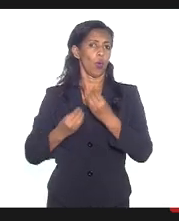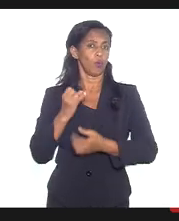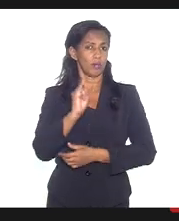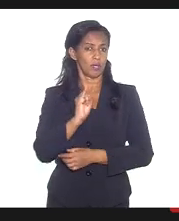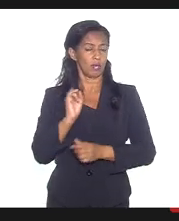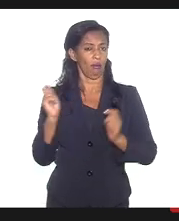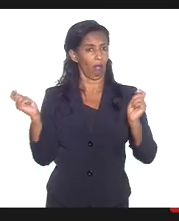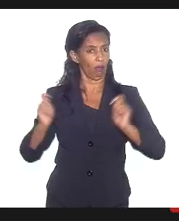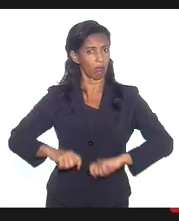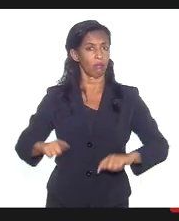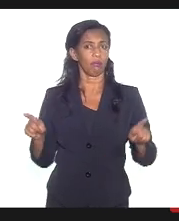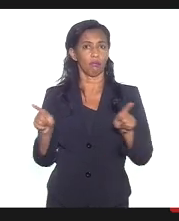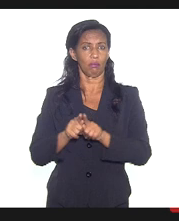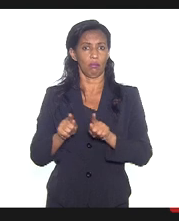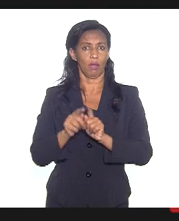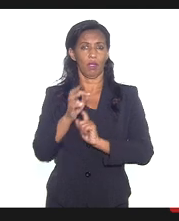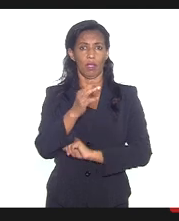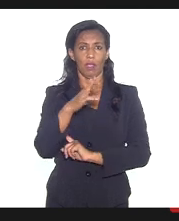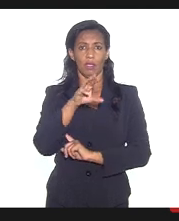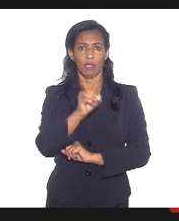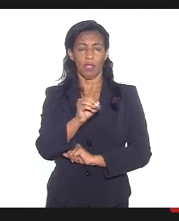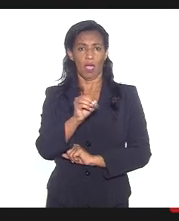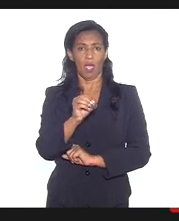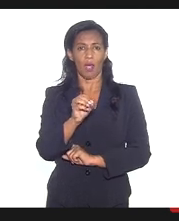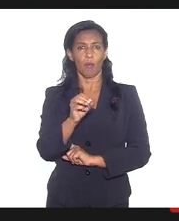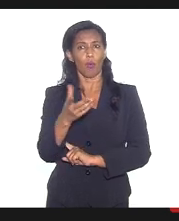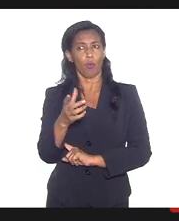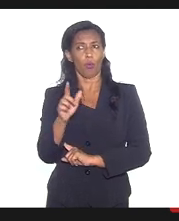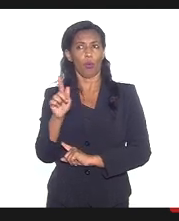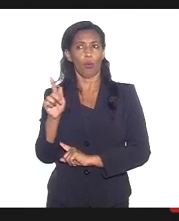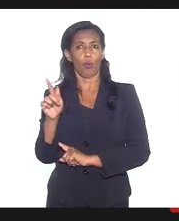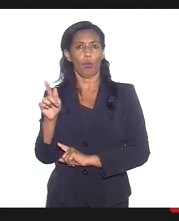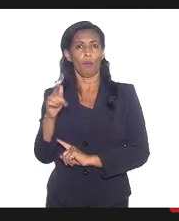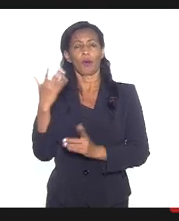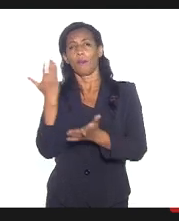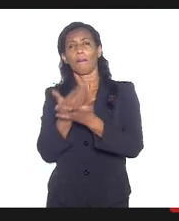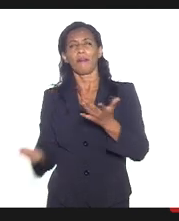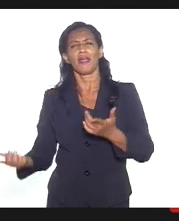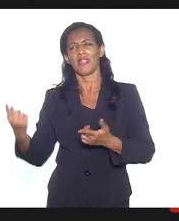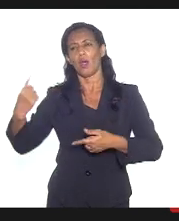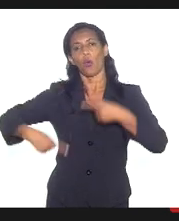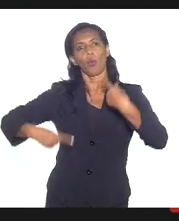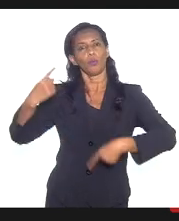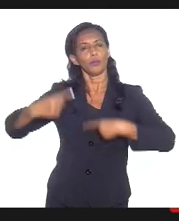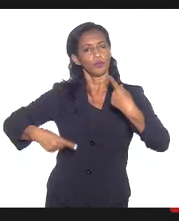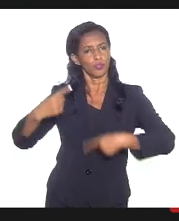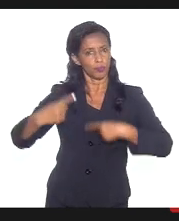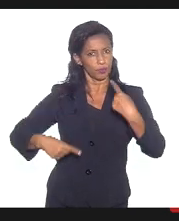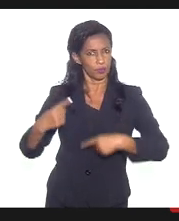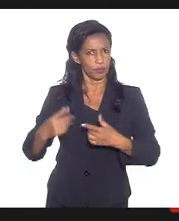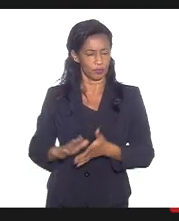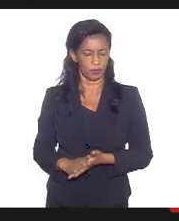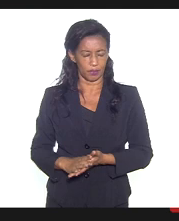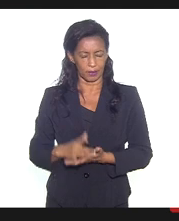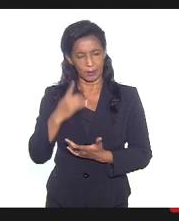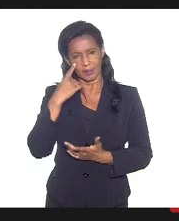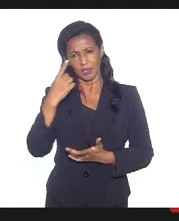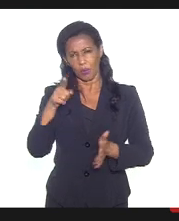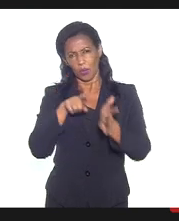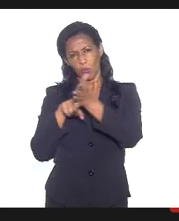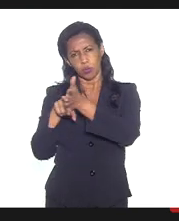fazer termoelétrico com GNL aqui, então para não perder a competitividade. Então eu